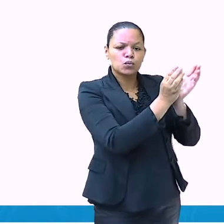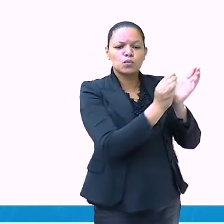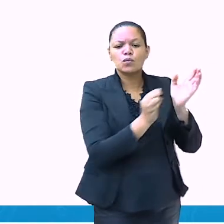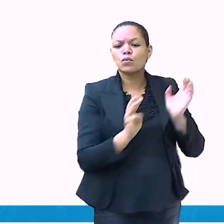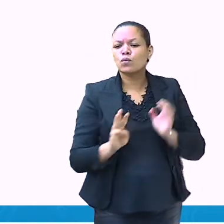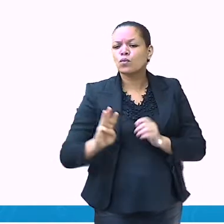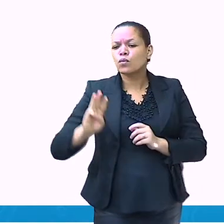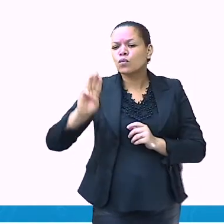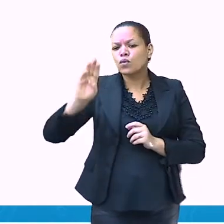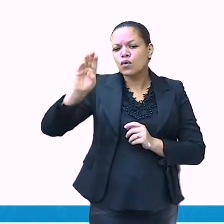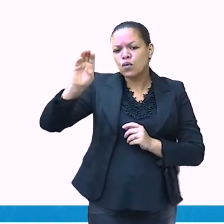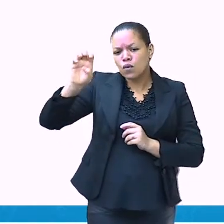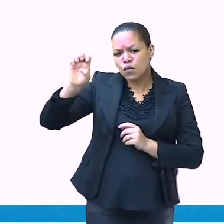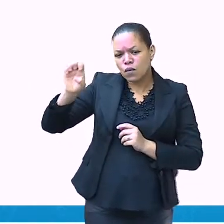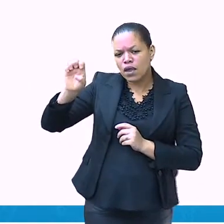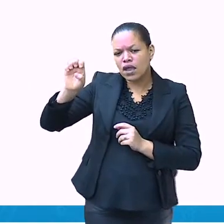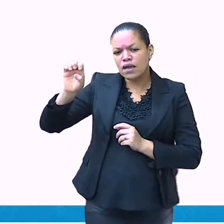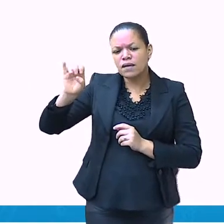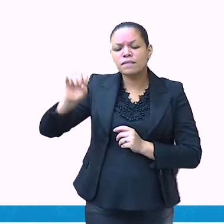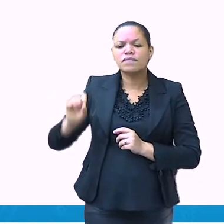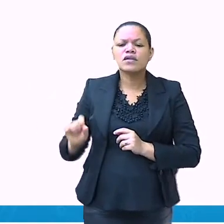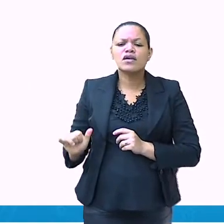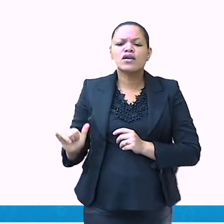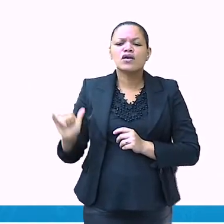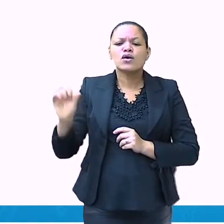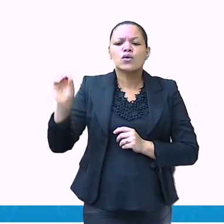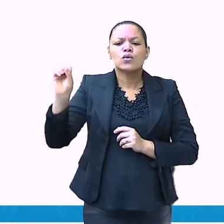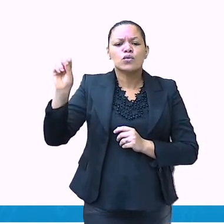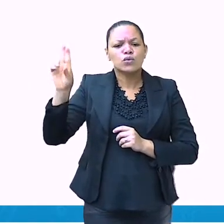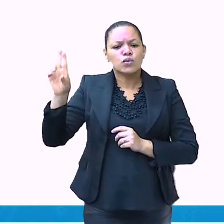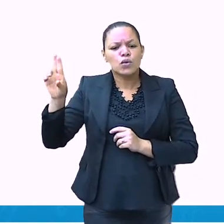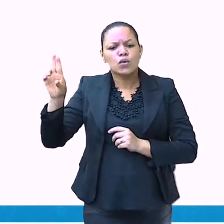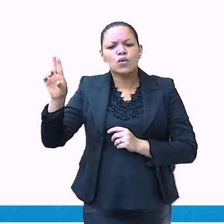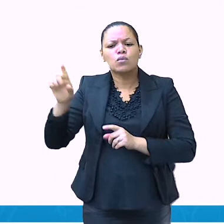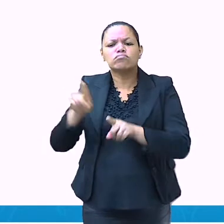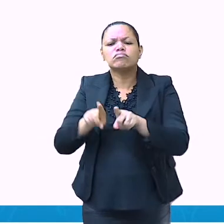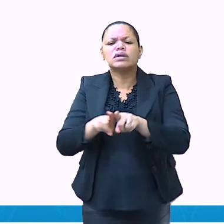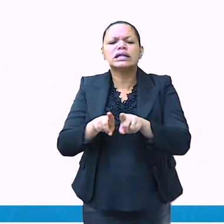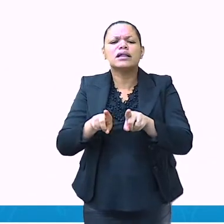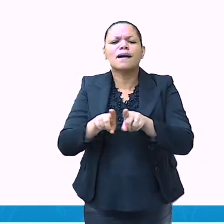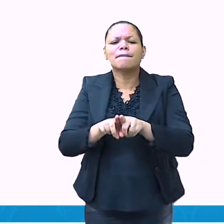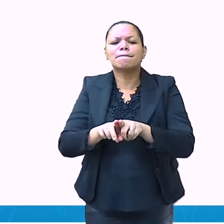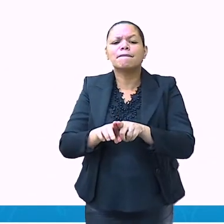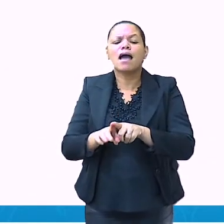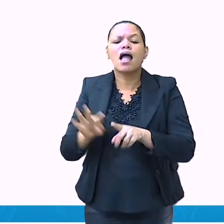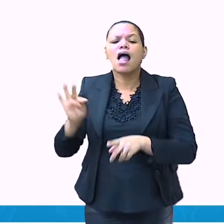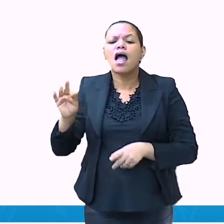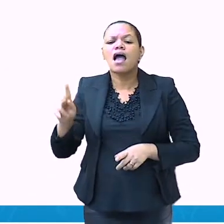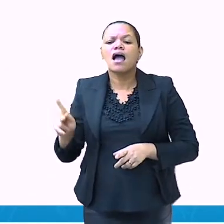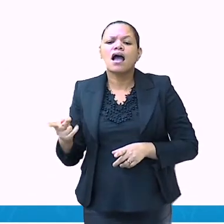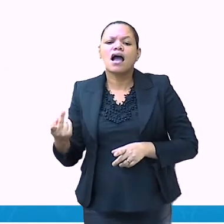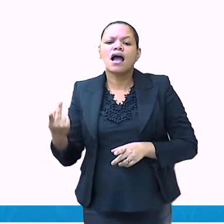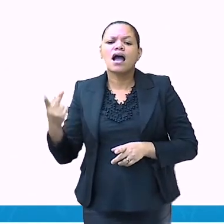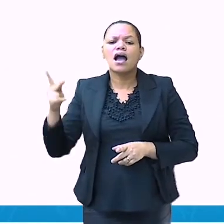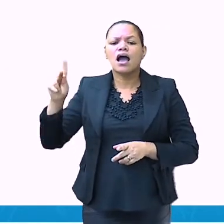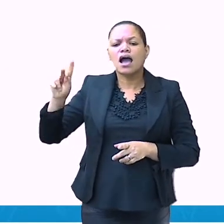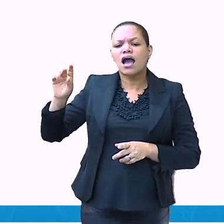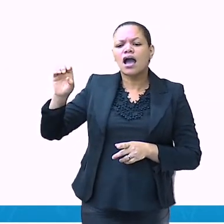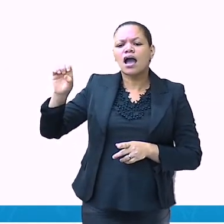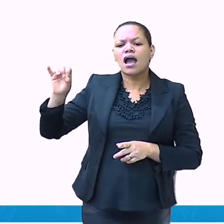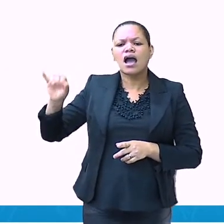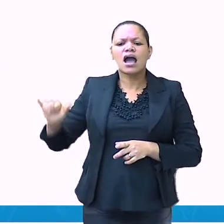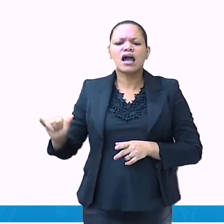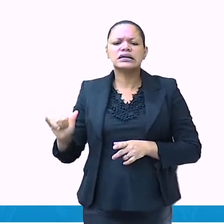were, they were, ok? Então, no plural, we were,